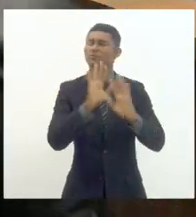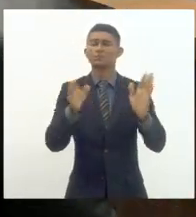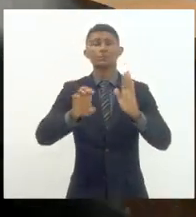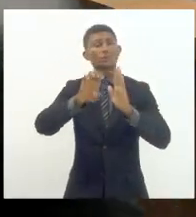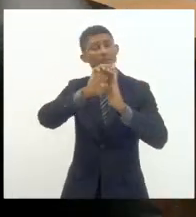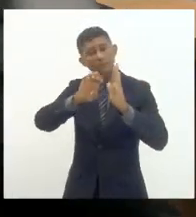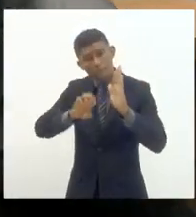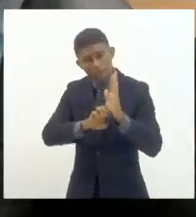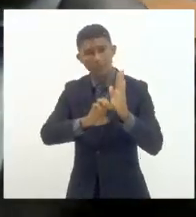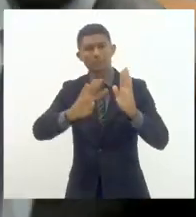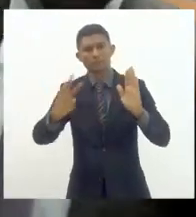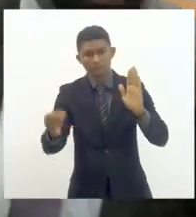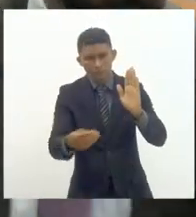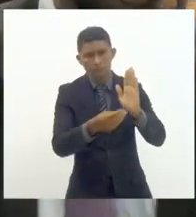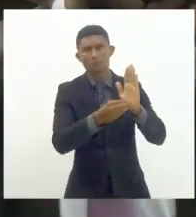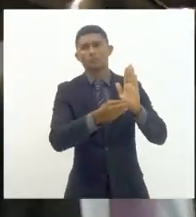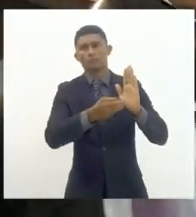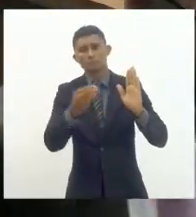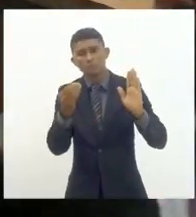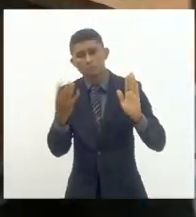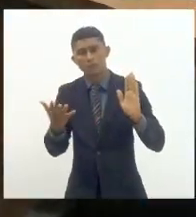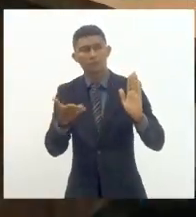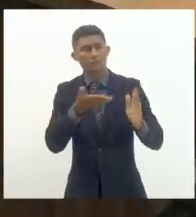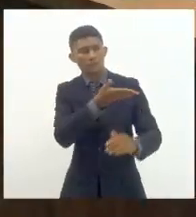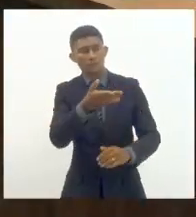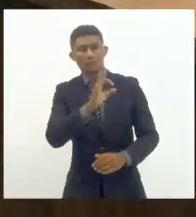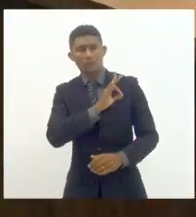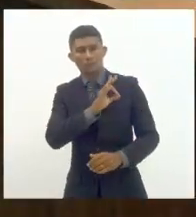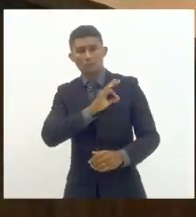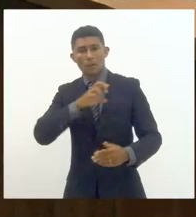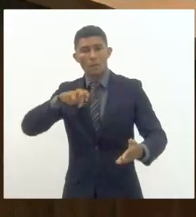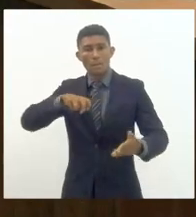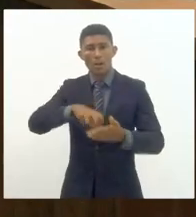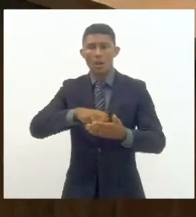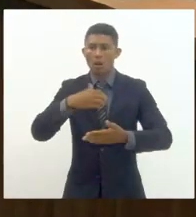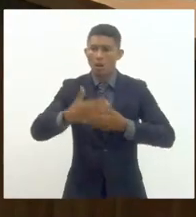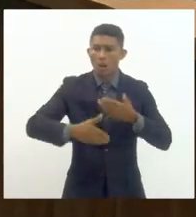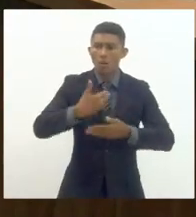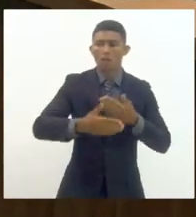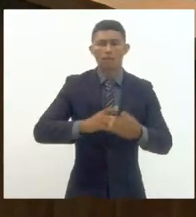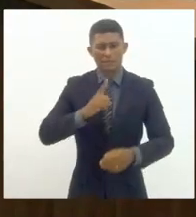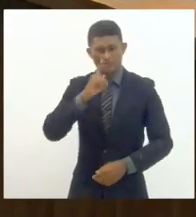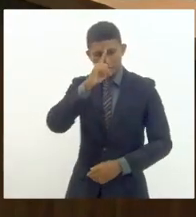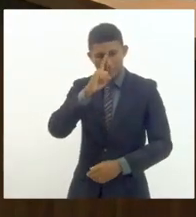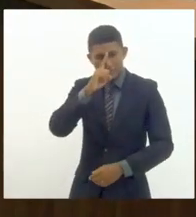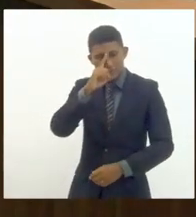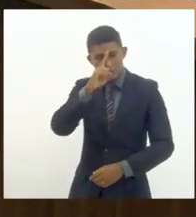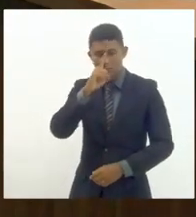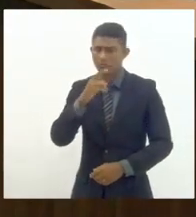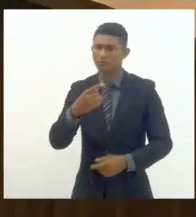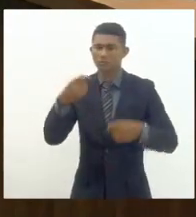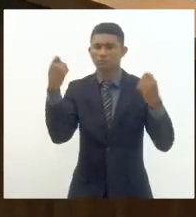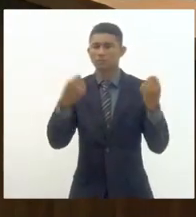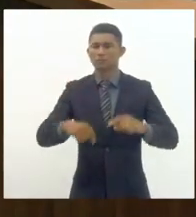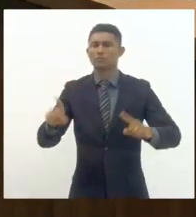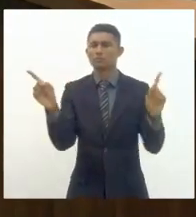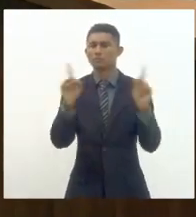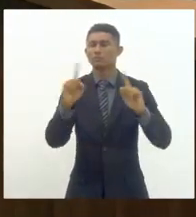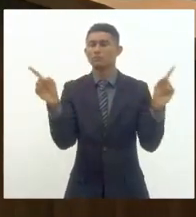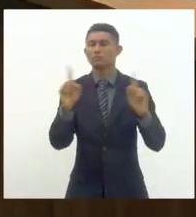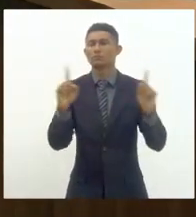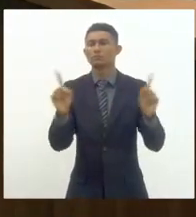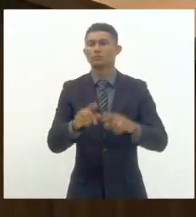inclusive, ia no sentido de não colocar os policiais penais em riscos desnecessários. Então, senhor